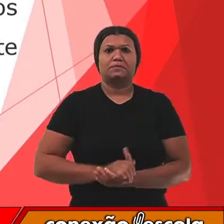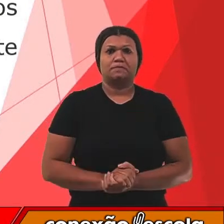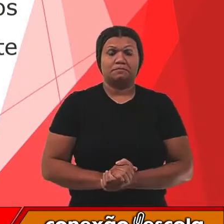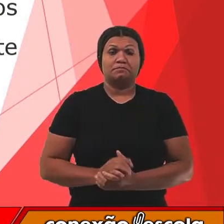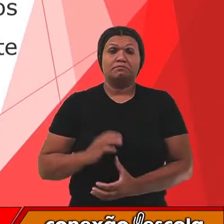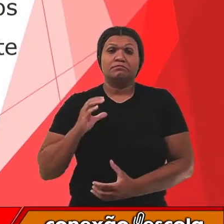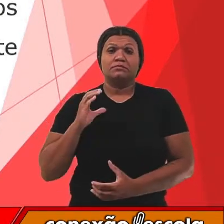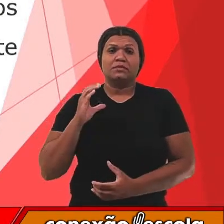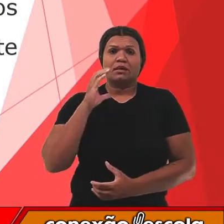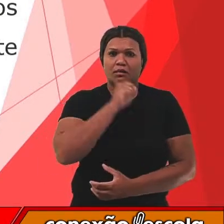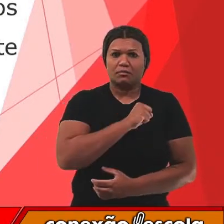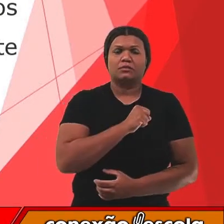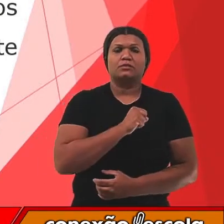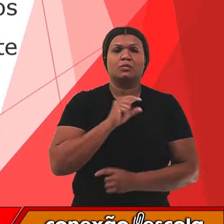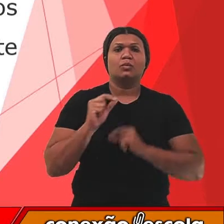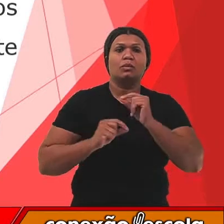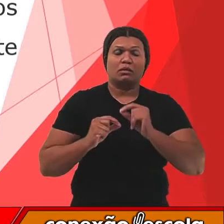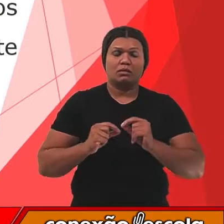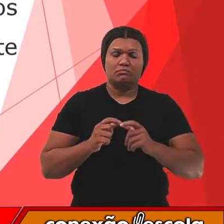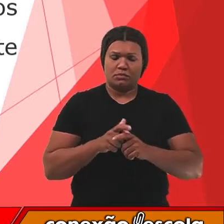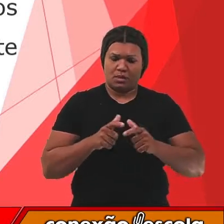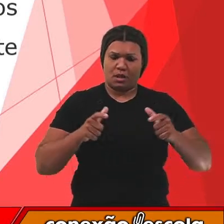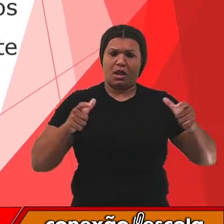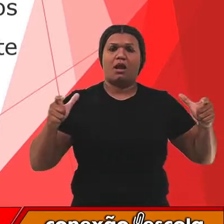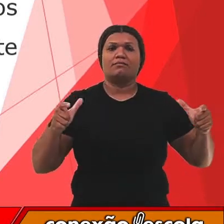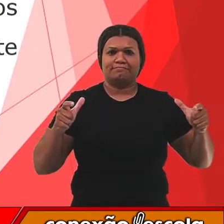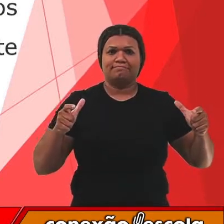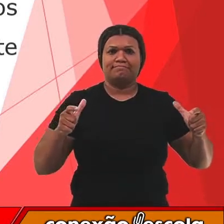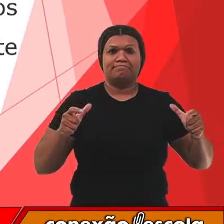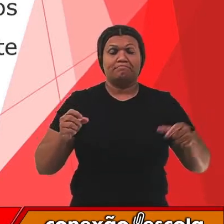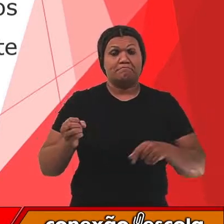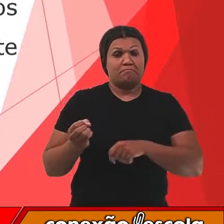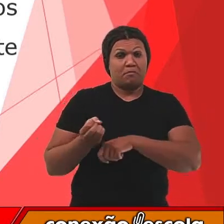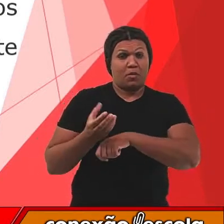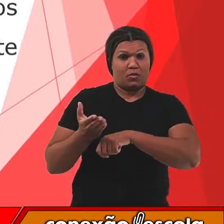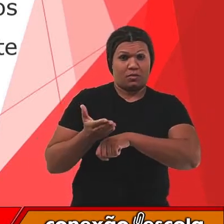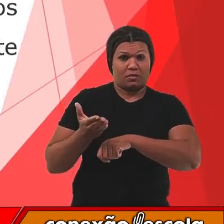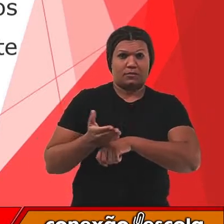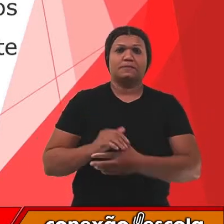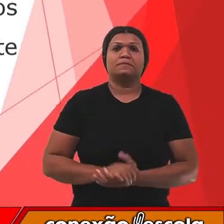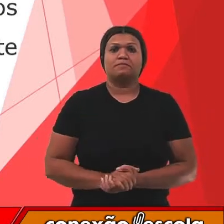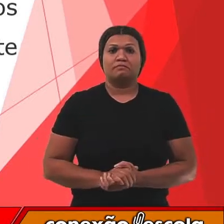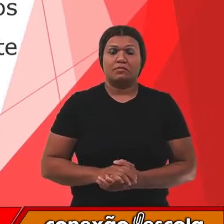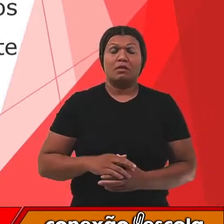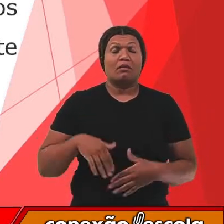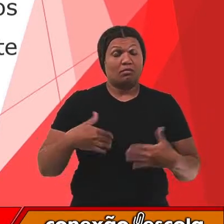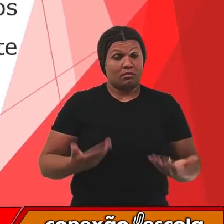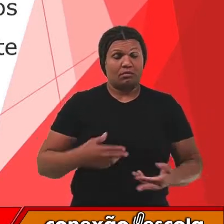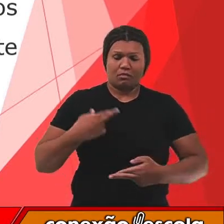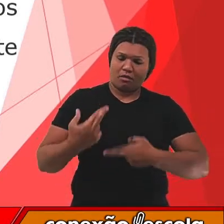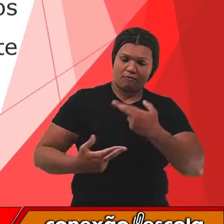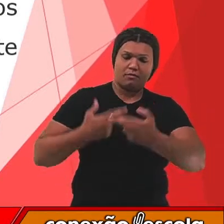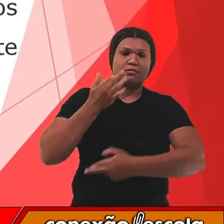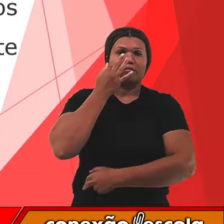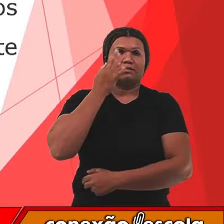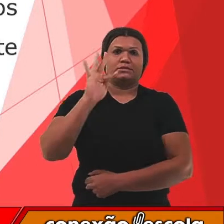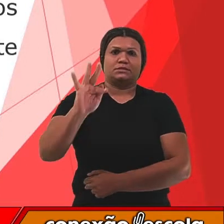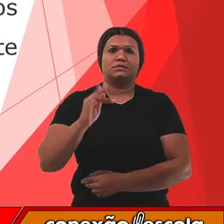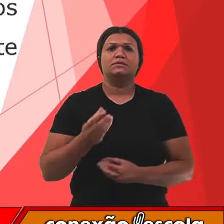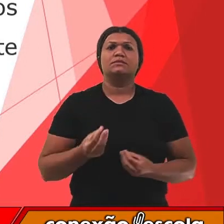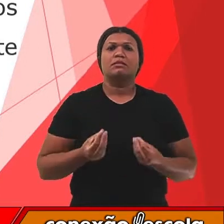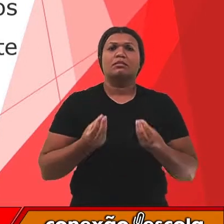o crescimento do Estado moderno. Assim, a Revolução Francesa enfraqueceu